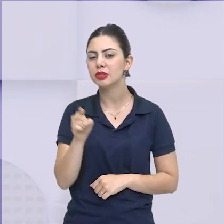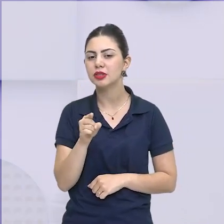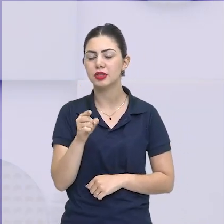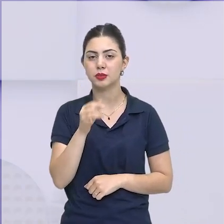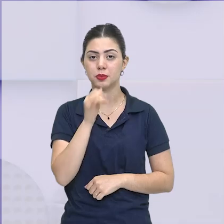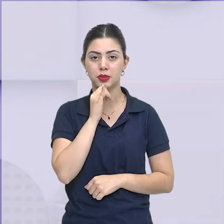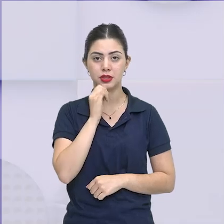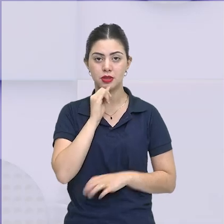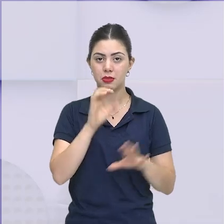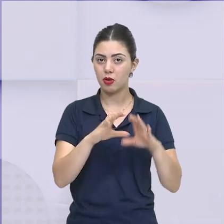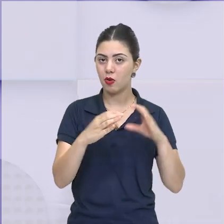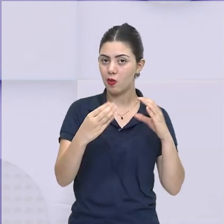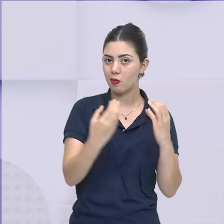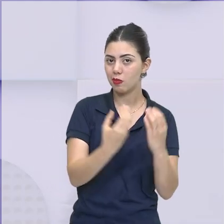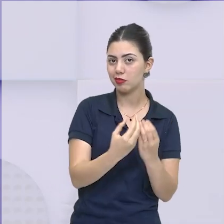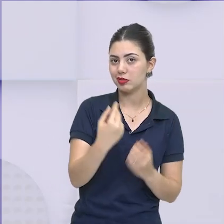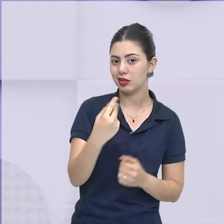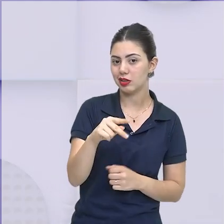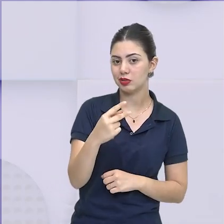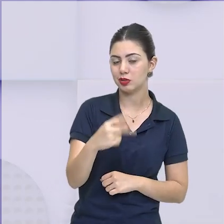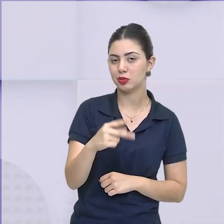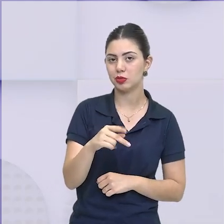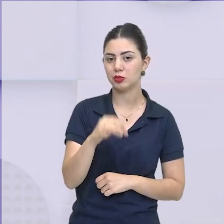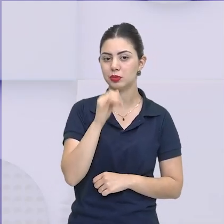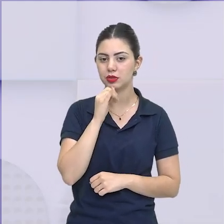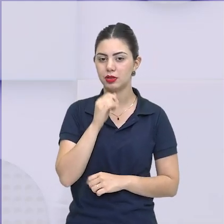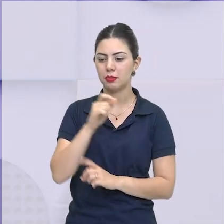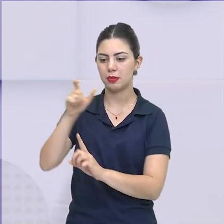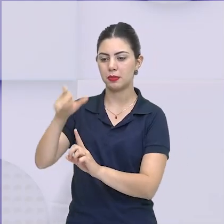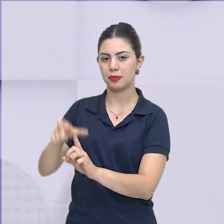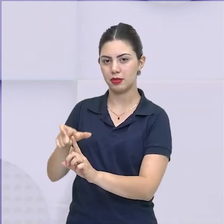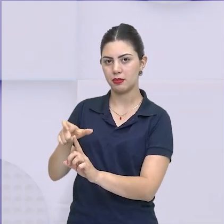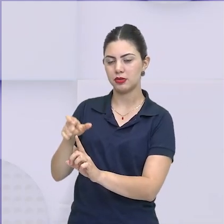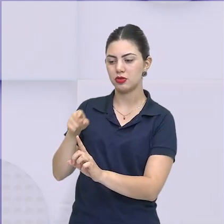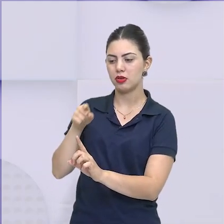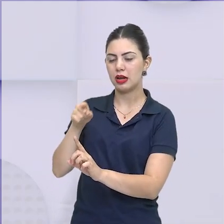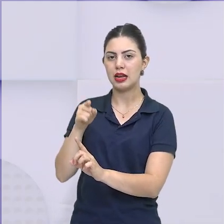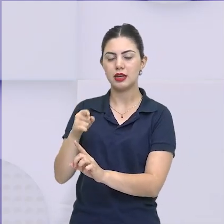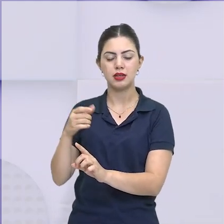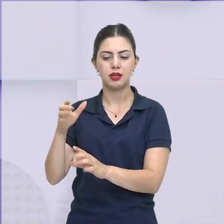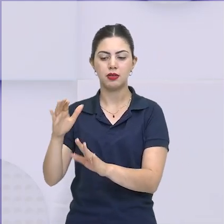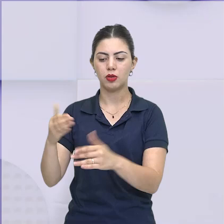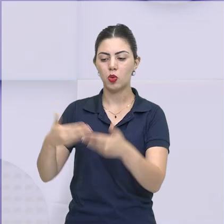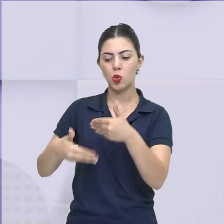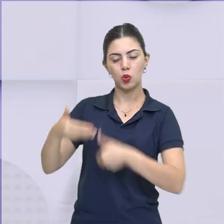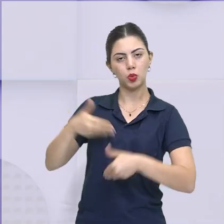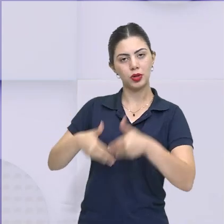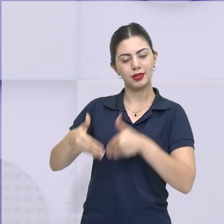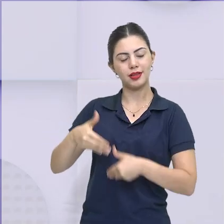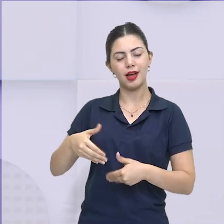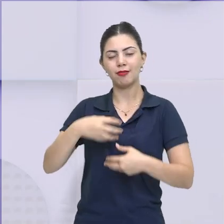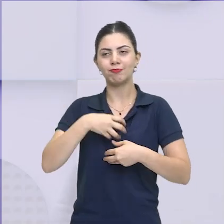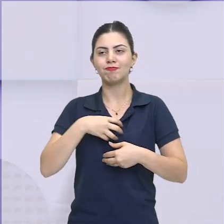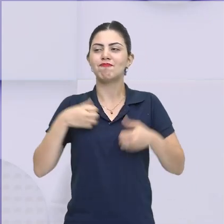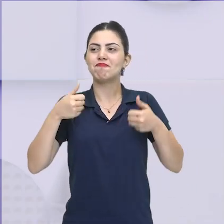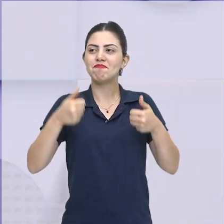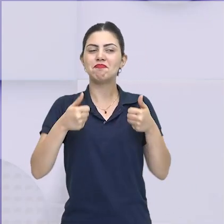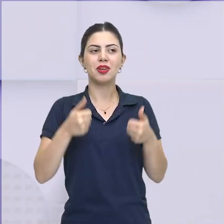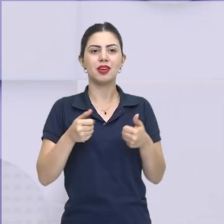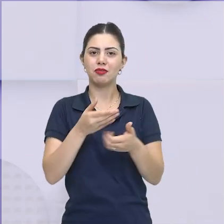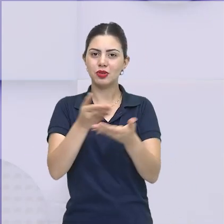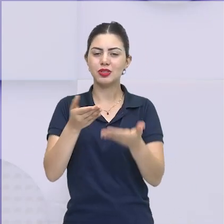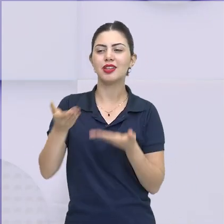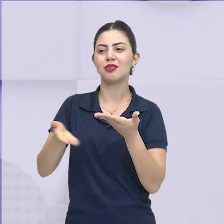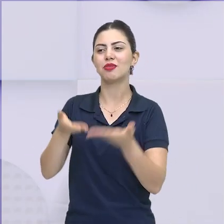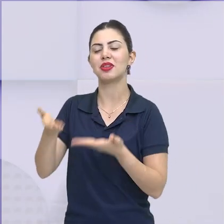sua comunidade fizesse ao outro somente aquilo que te causa bem, te causa coisas boas, como é que